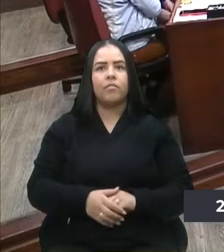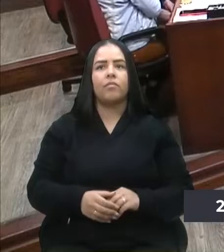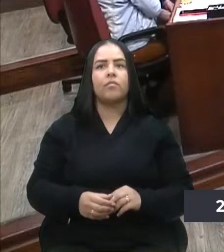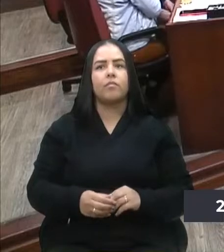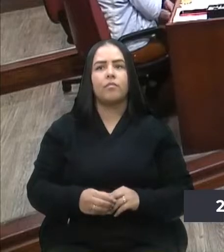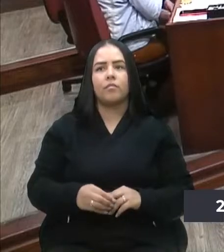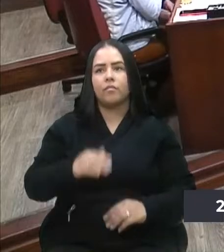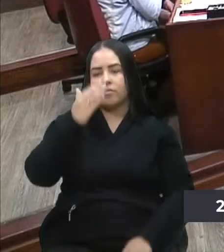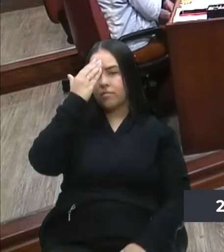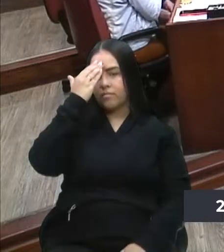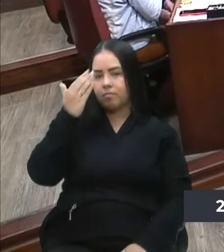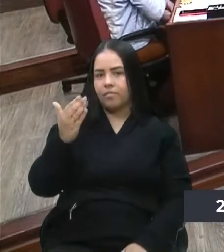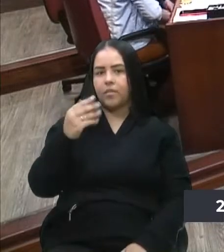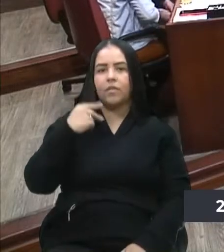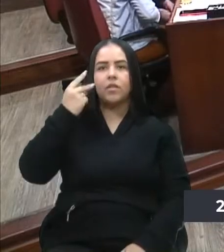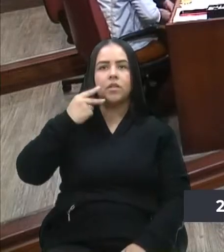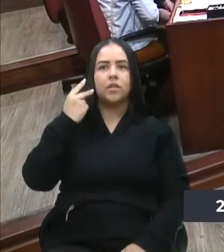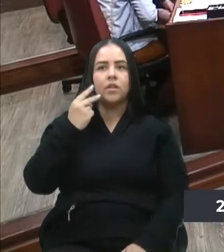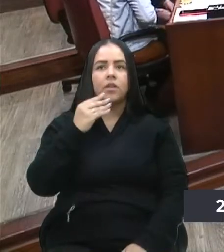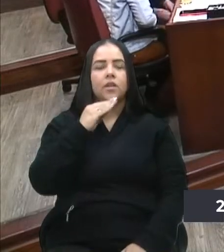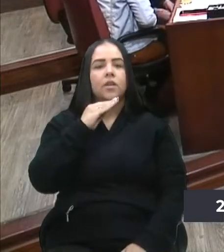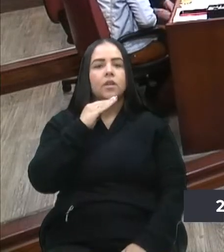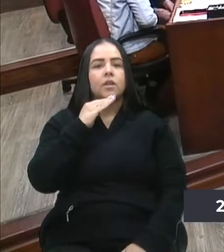Obrigada. Vereadora Marissol.